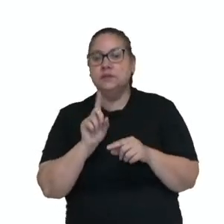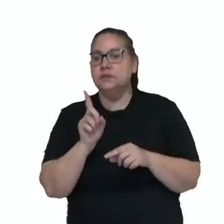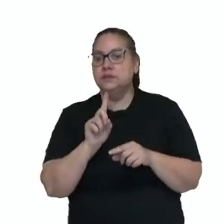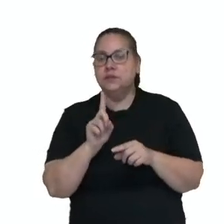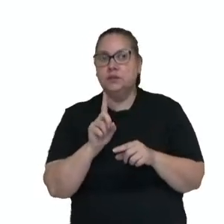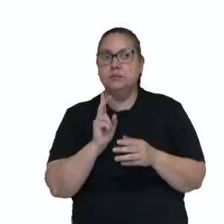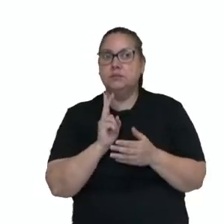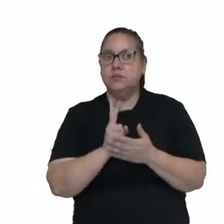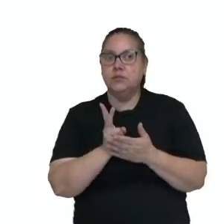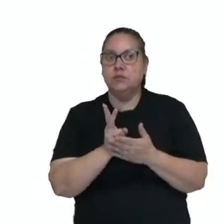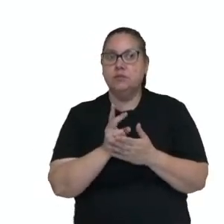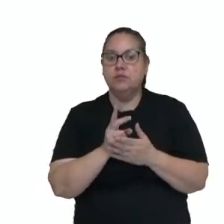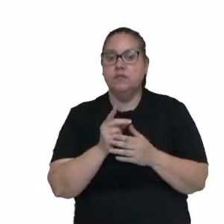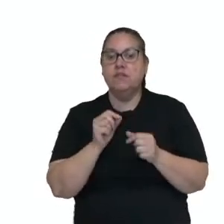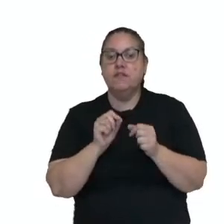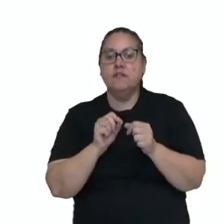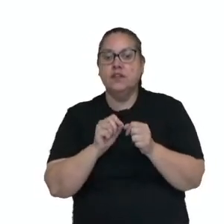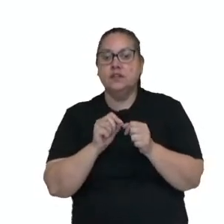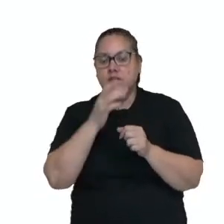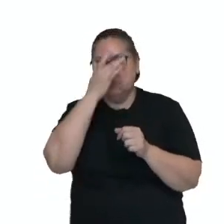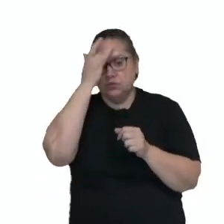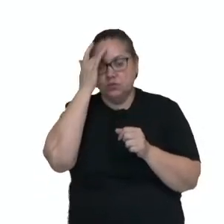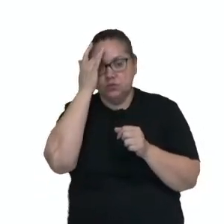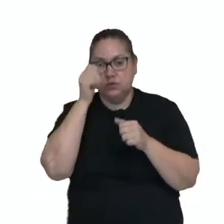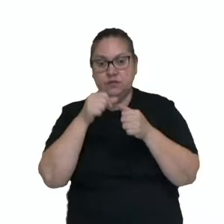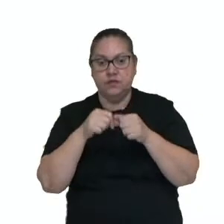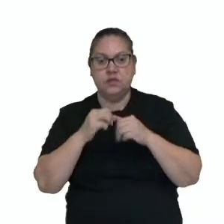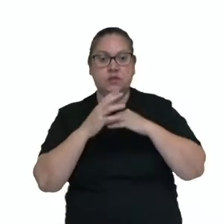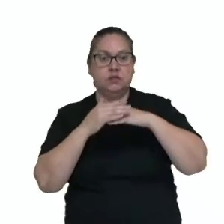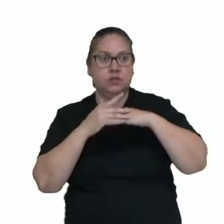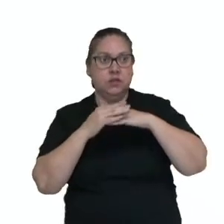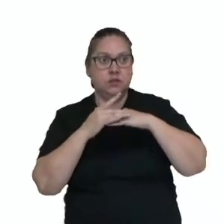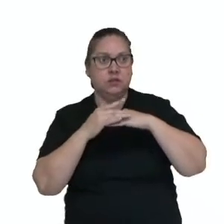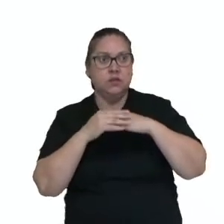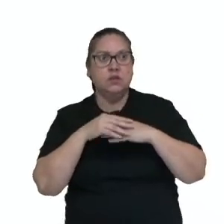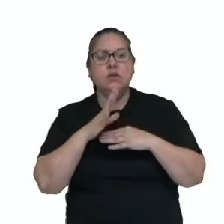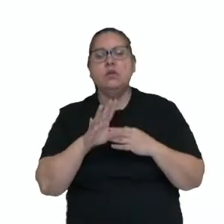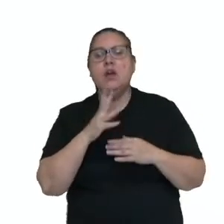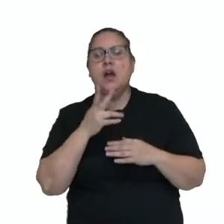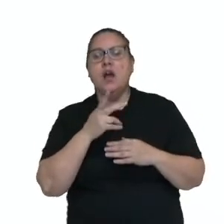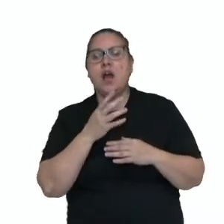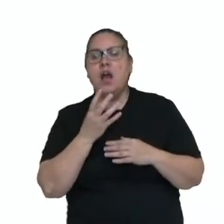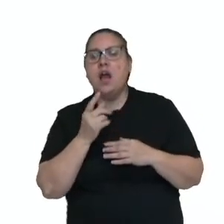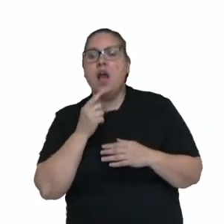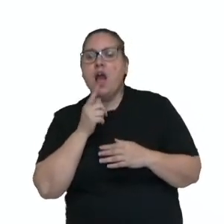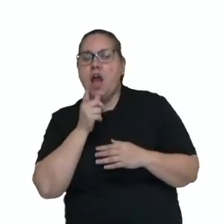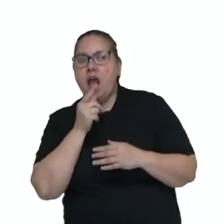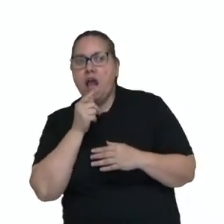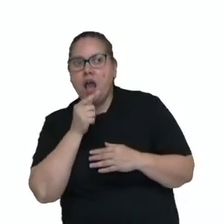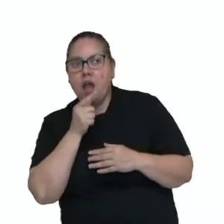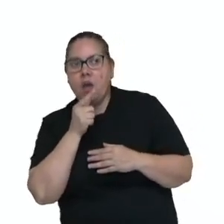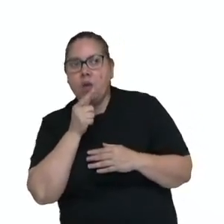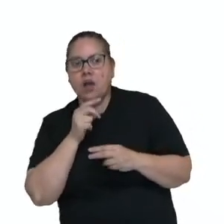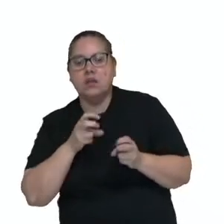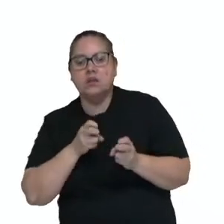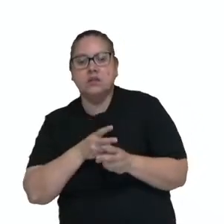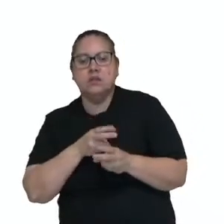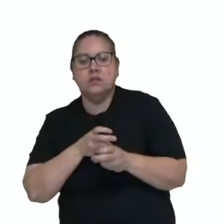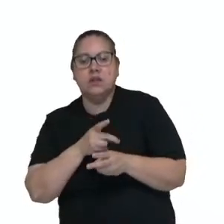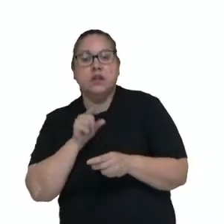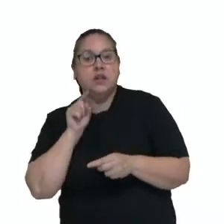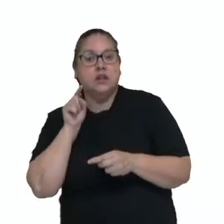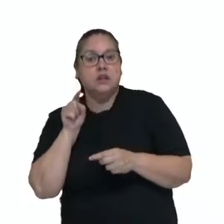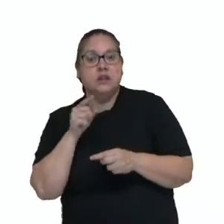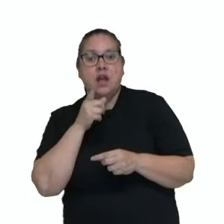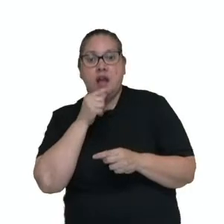nem sempre ela provoca doença, certo? E quando eu falo de água contaminada, é